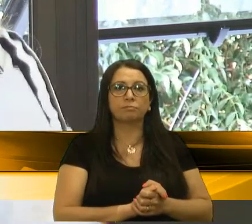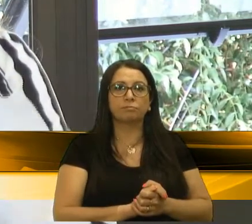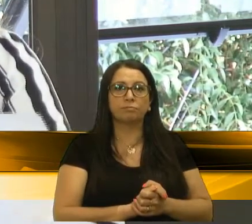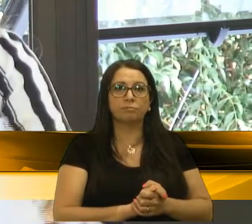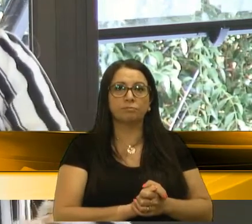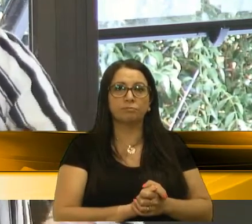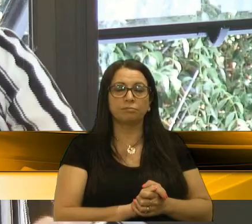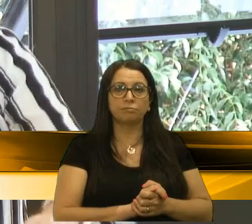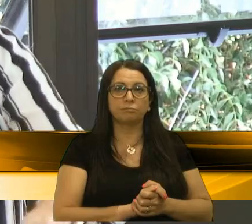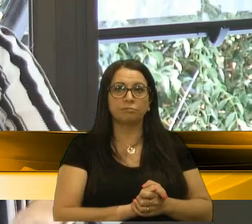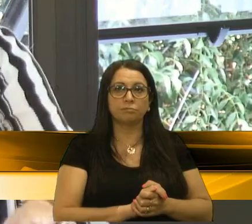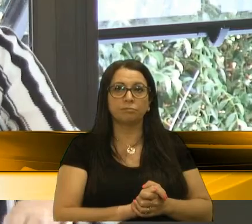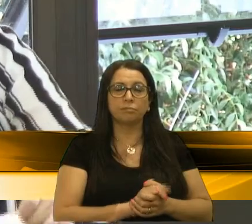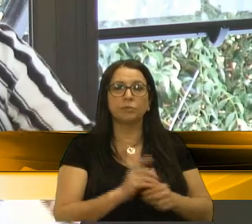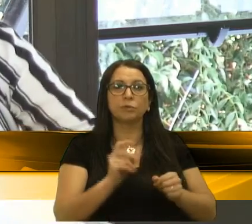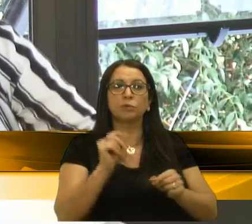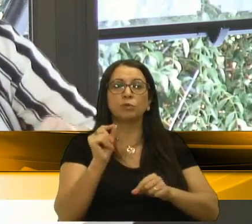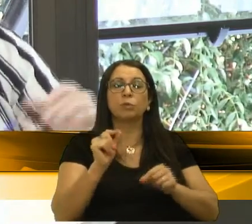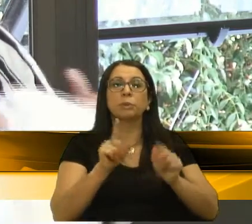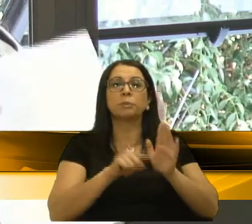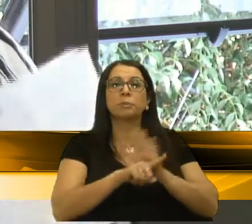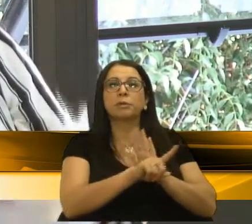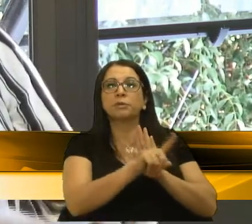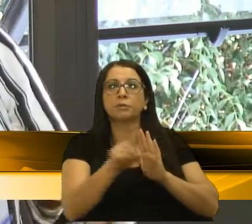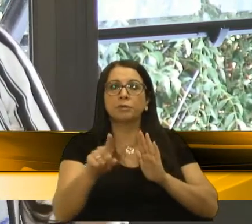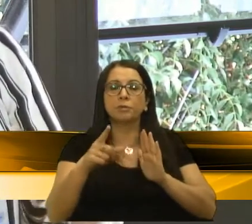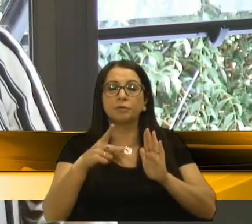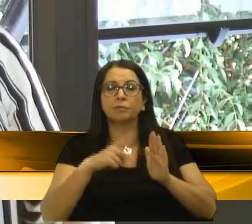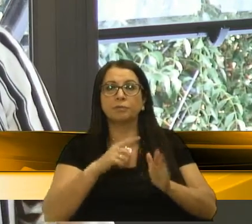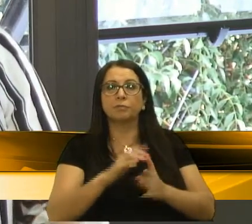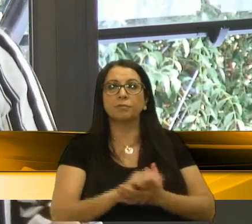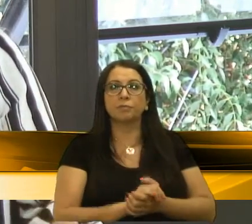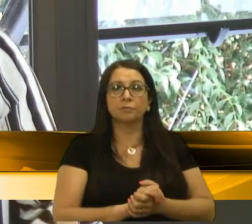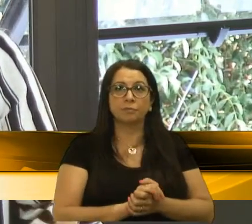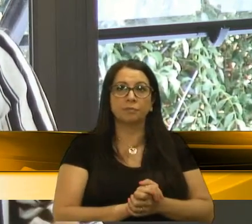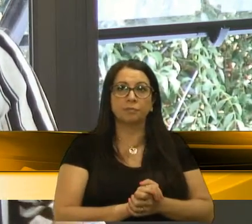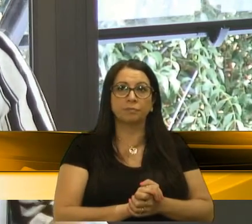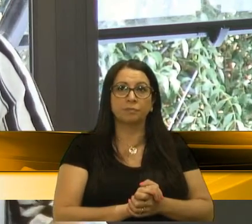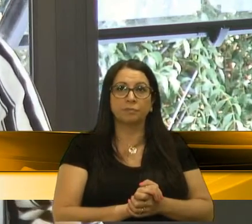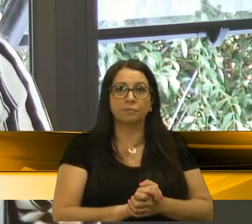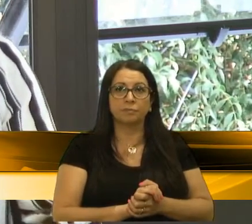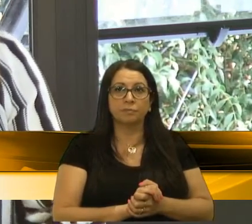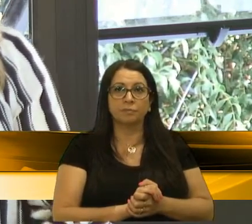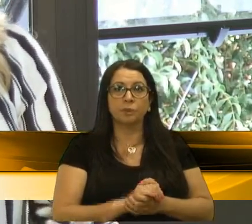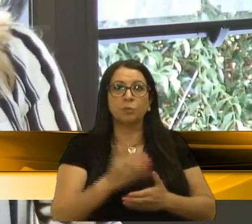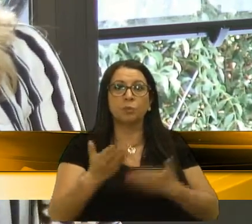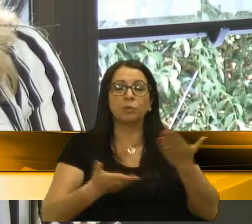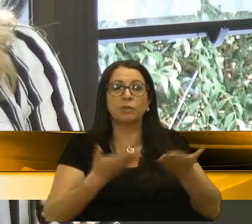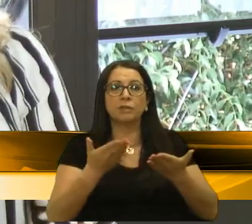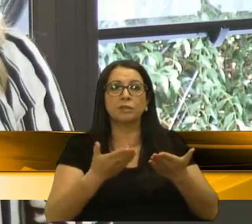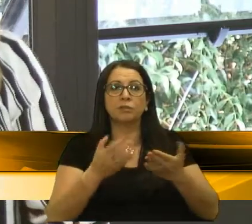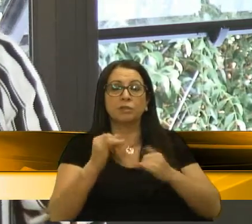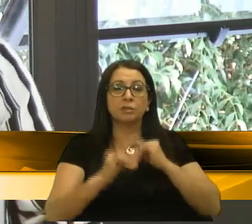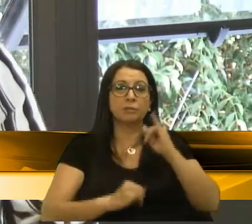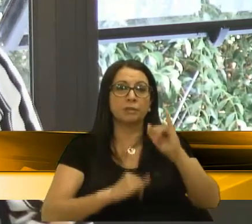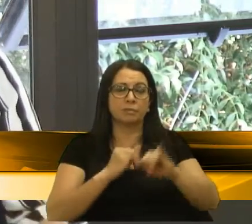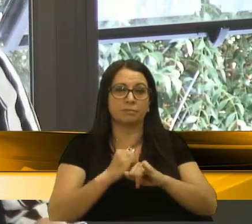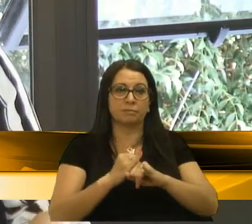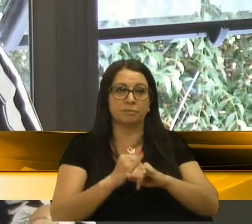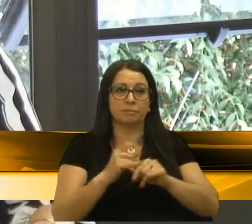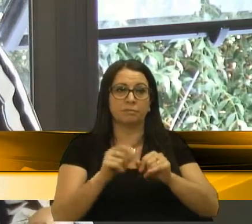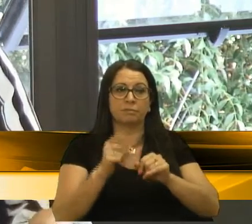Com relação a perguntas, eu tenho o seguinte: o atendimento online que